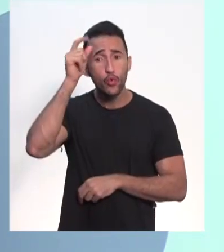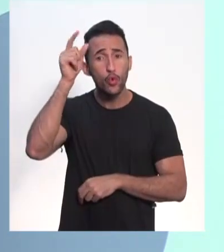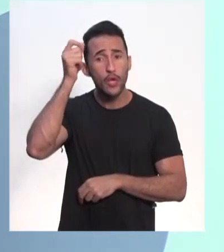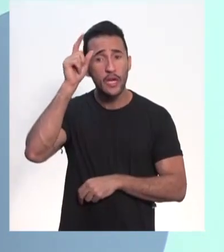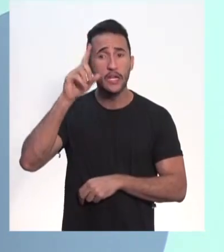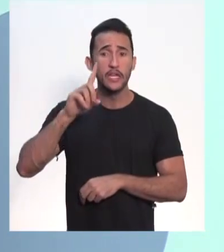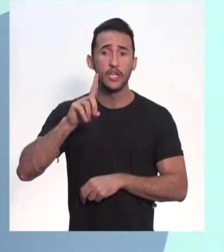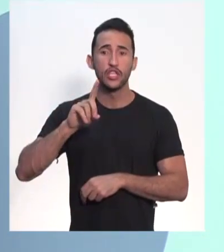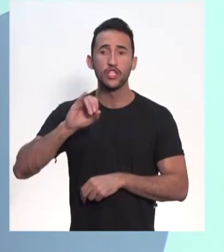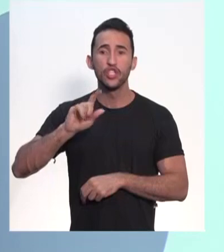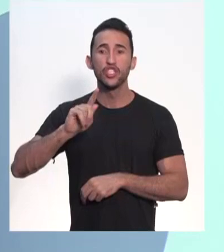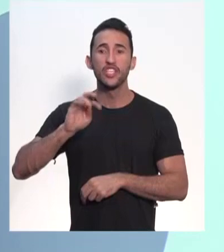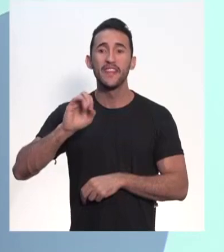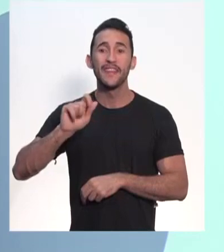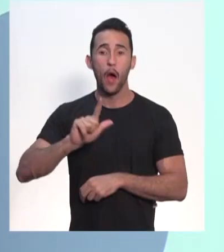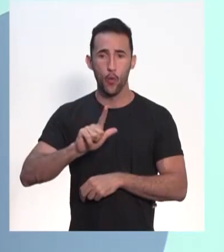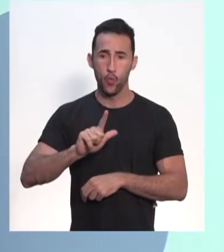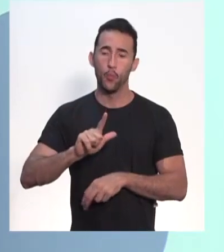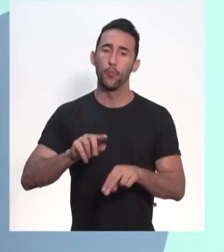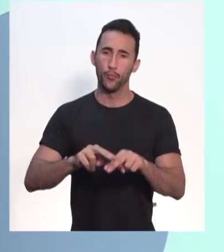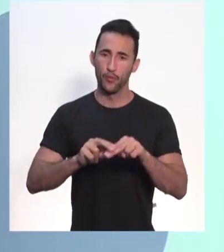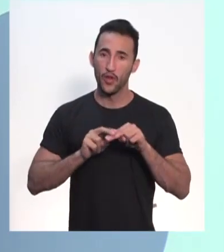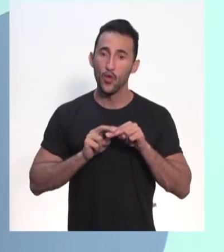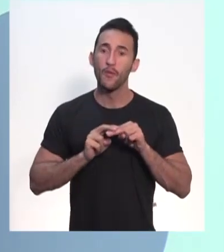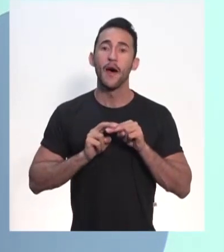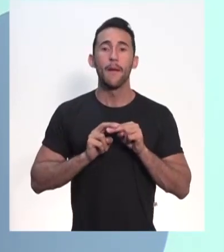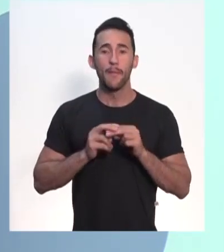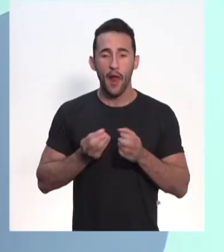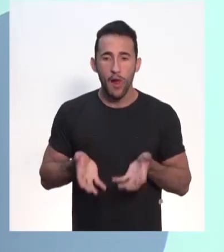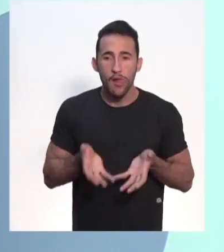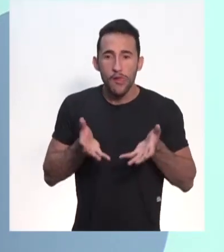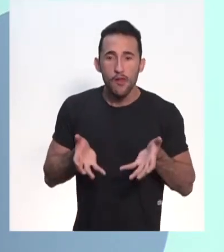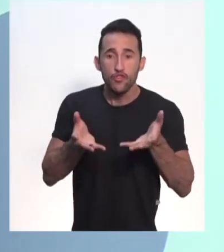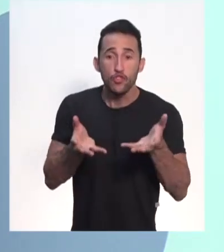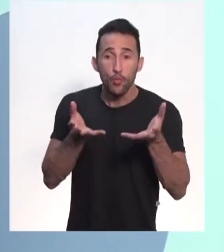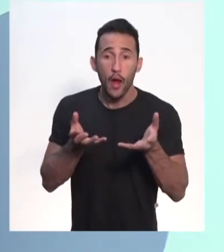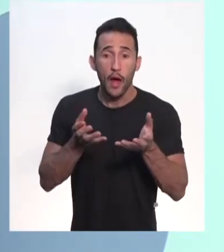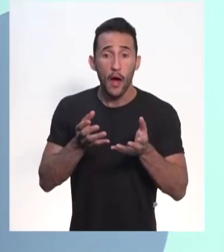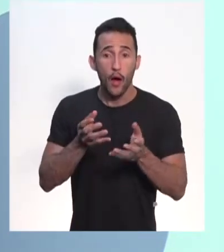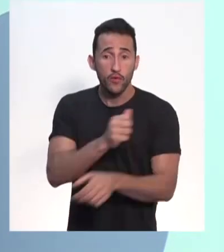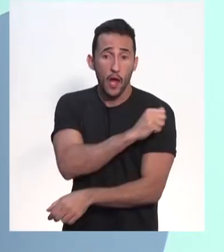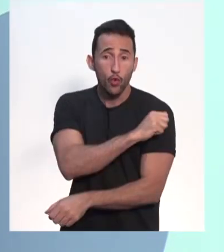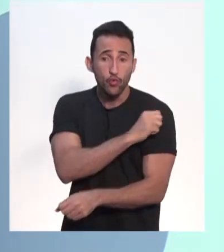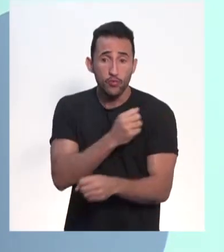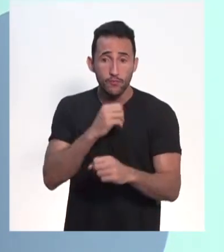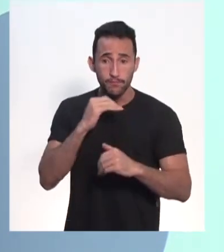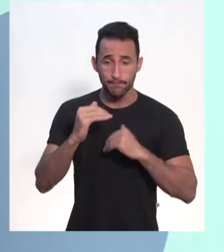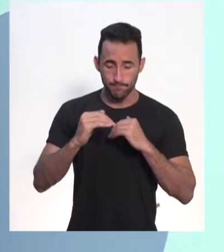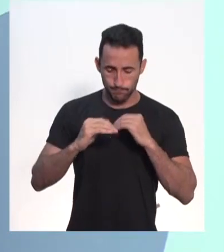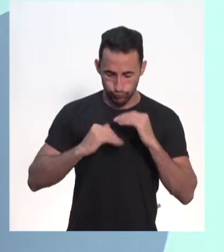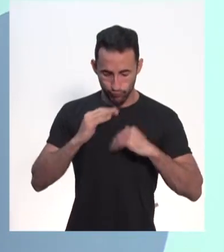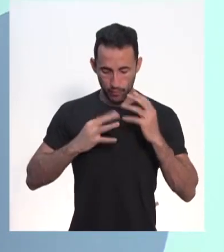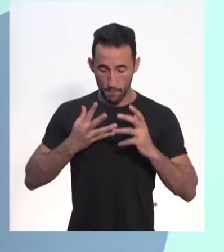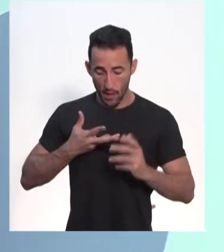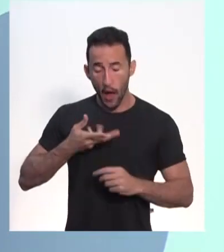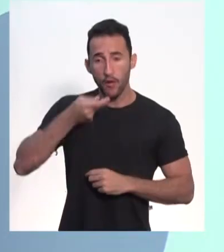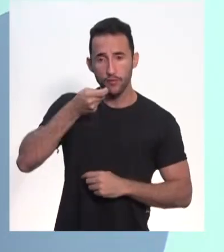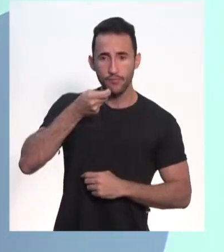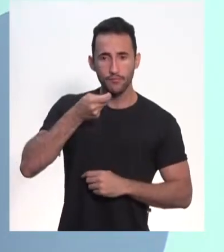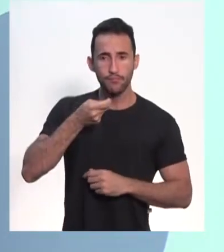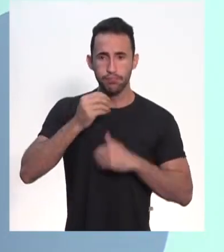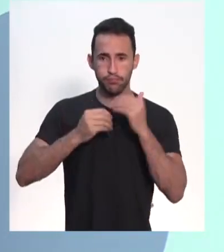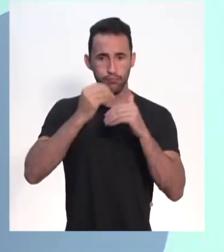foram selecionadas pelas equipes, quanto nos materiais que os alunos em língua portuguesa e matemática receberam impresso ou